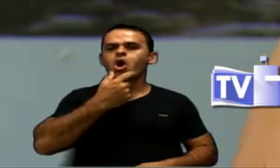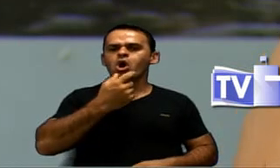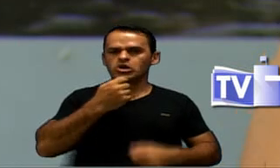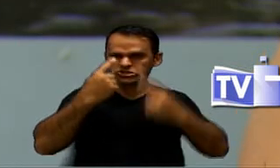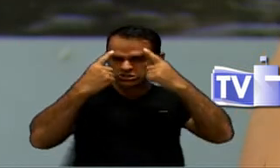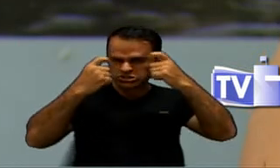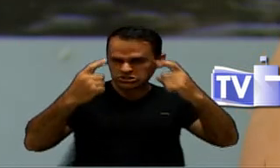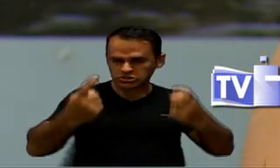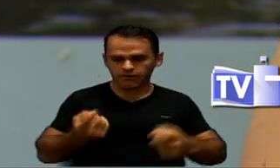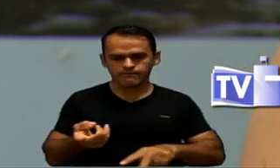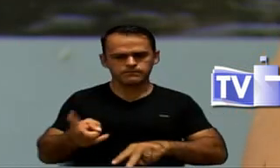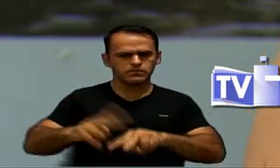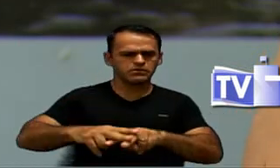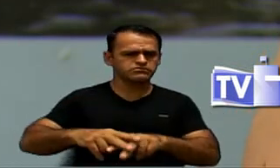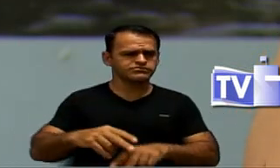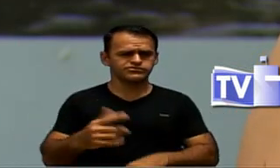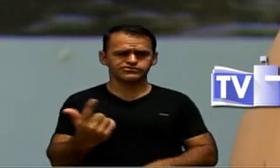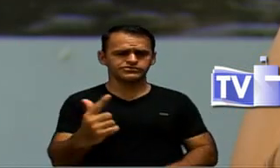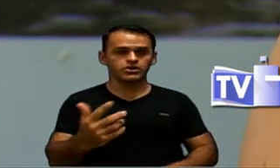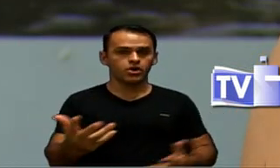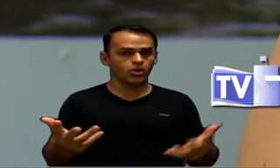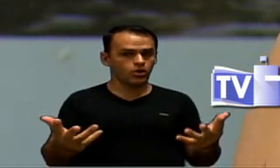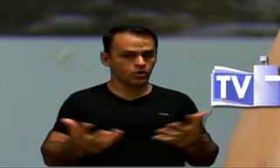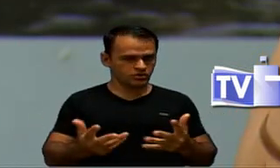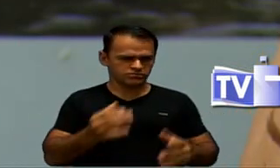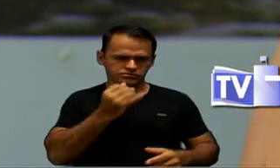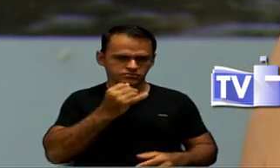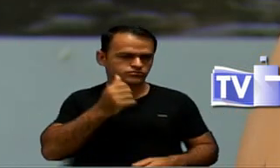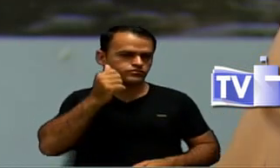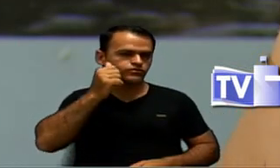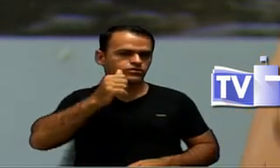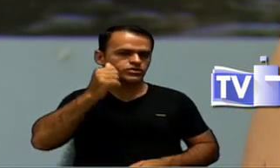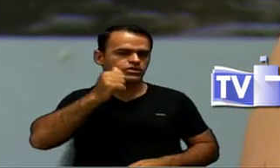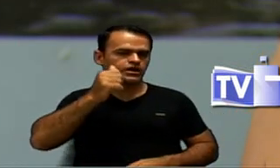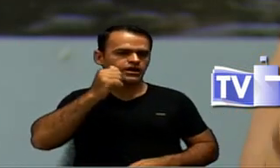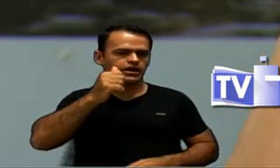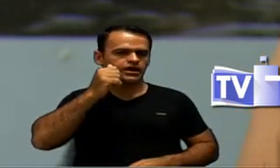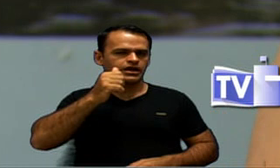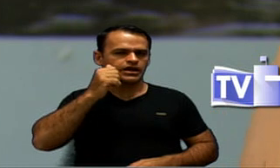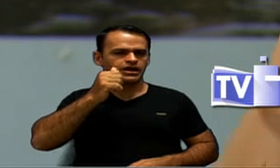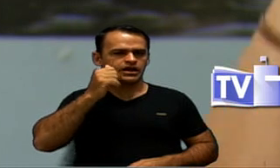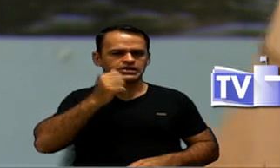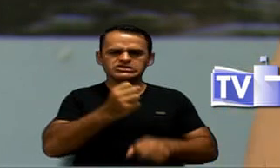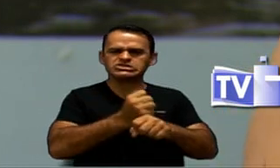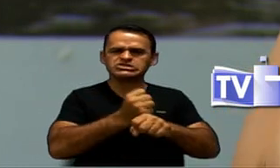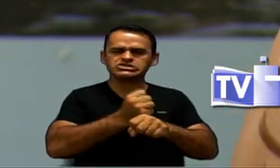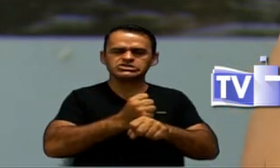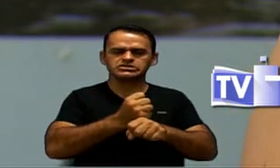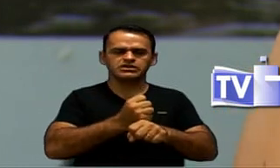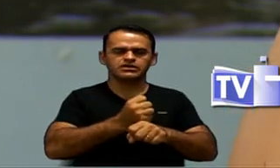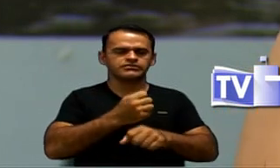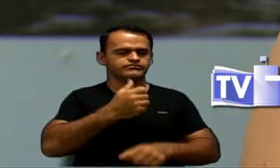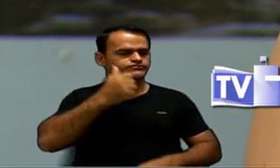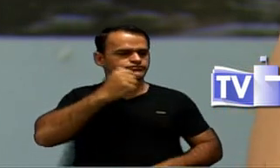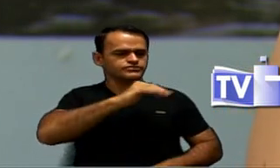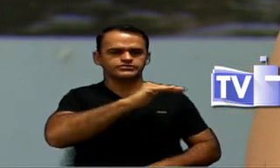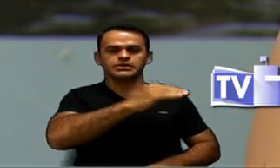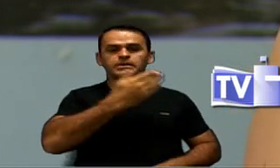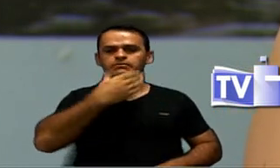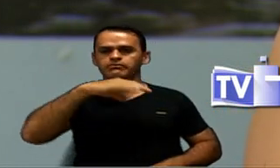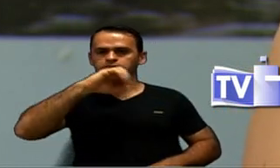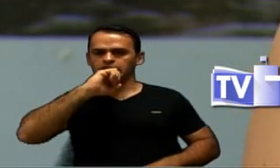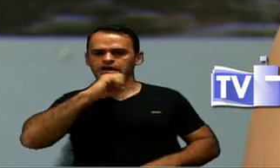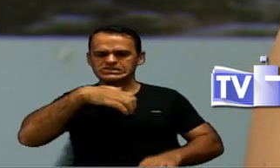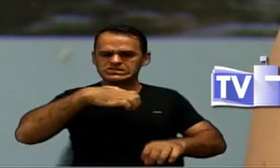vim com um caso, eu demorei hoje, porque eu estou com um caso, que o cara estuprou a filha por 17 anos e 11 meses.